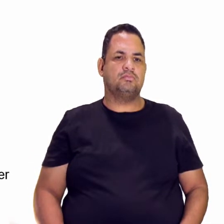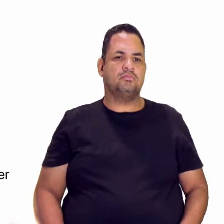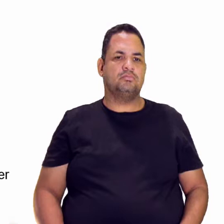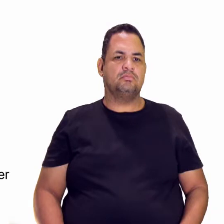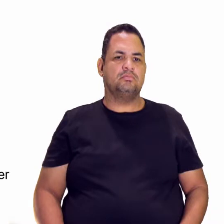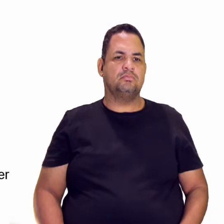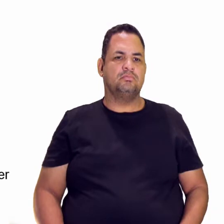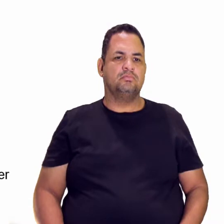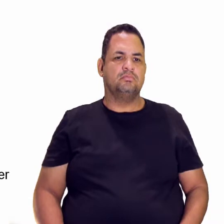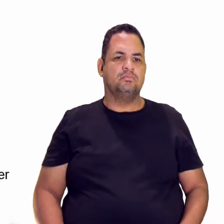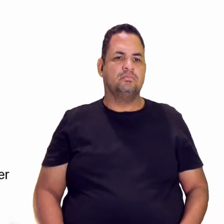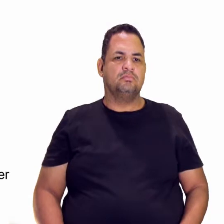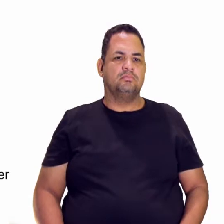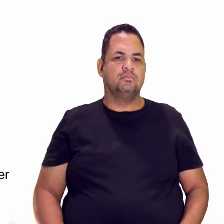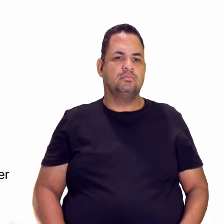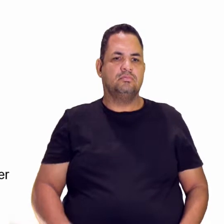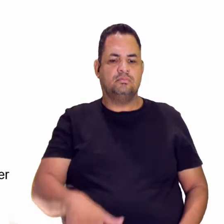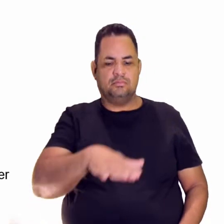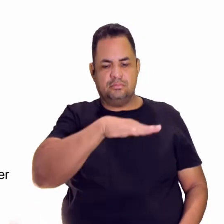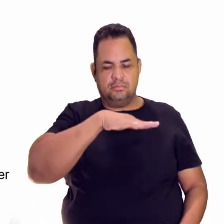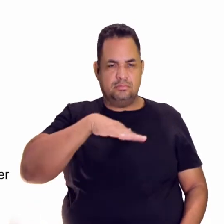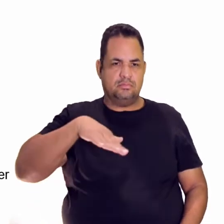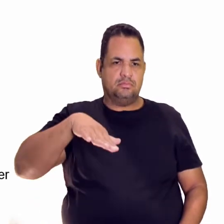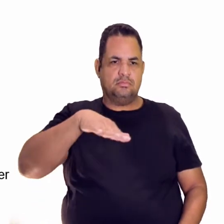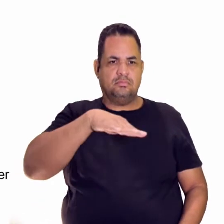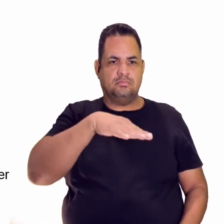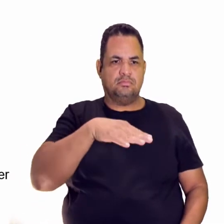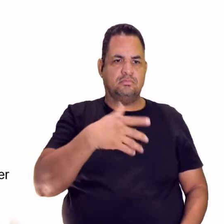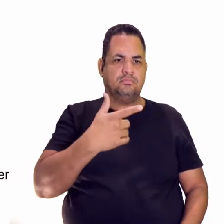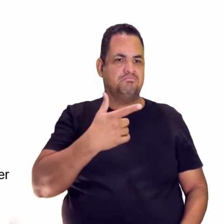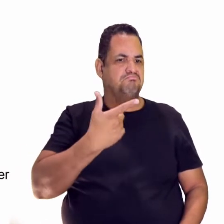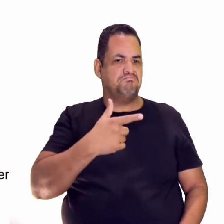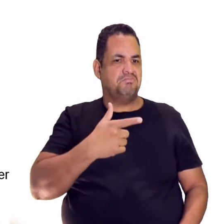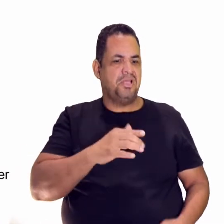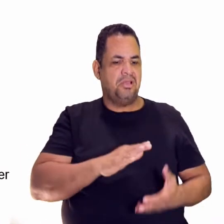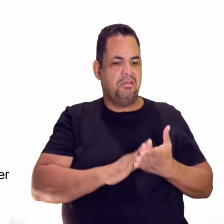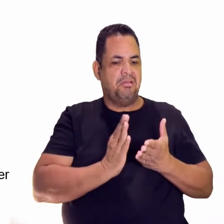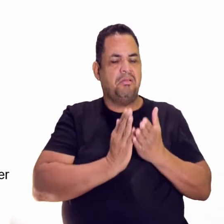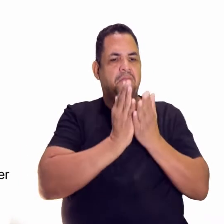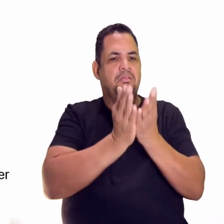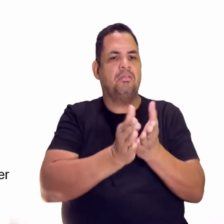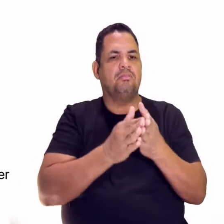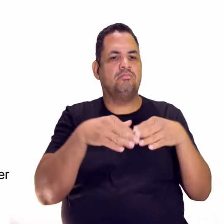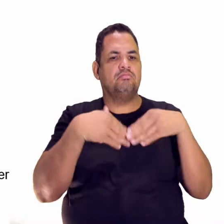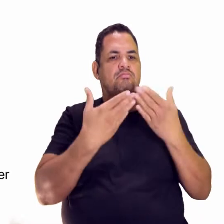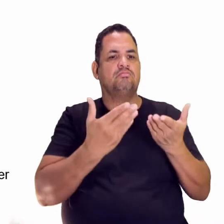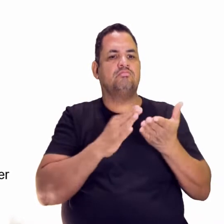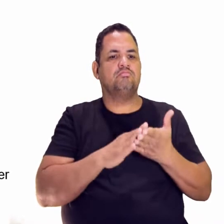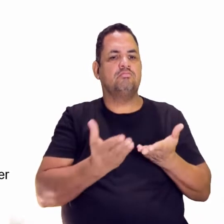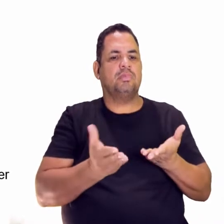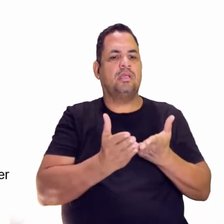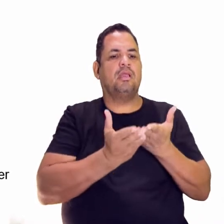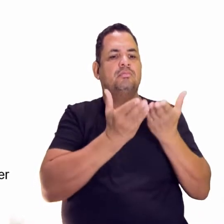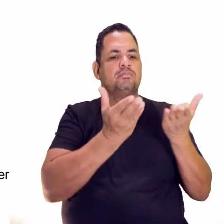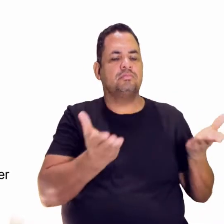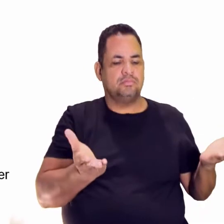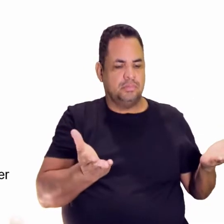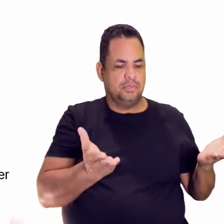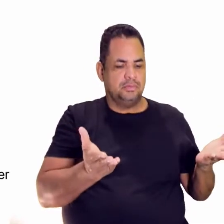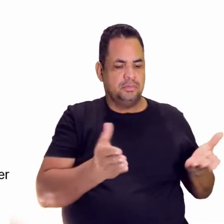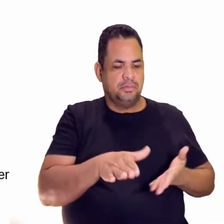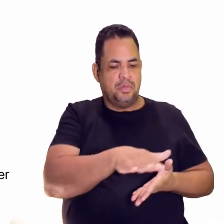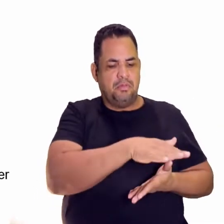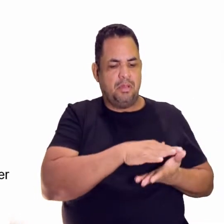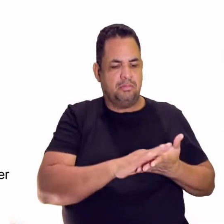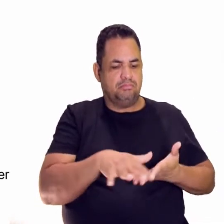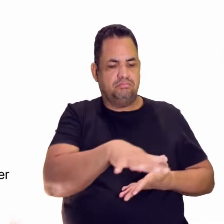Quer dizer, o ambiente do lixo não é um ambiente para estar um barco lá. Então, quando a pessoa vai e coloca um barco lá no